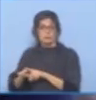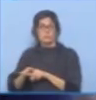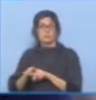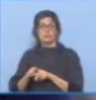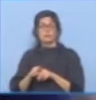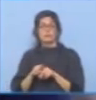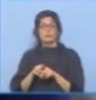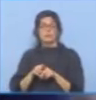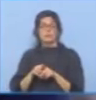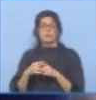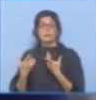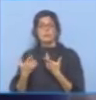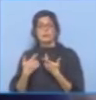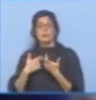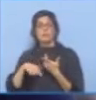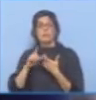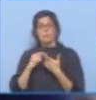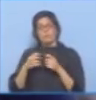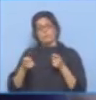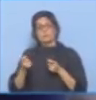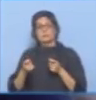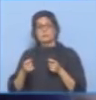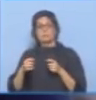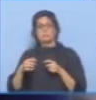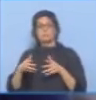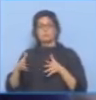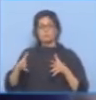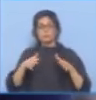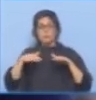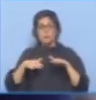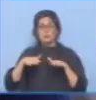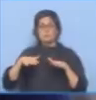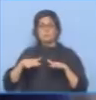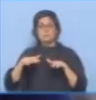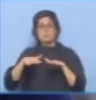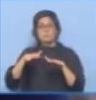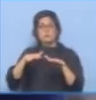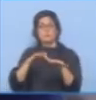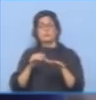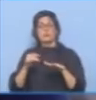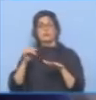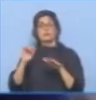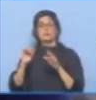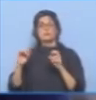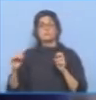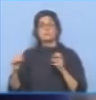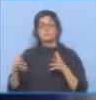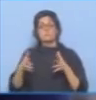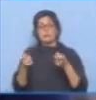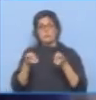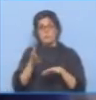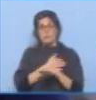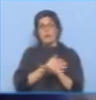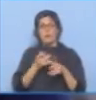e ainda mais, quisemos fazer uma caminhada que fizesse um pouco grupo, não é? E tivemos 4 encontros de preparação,